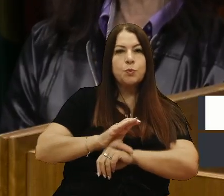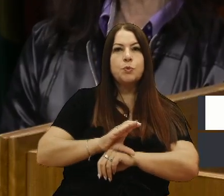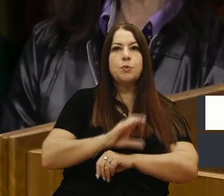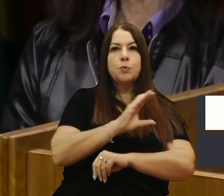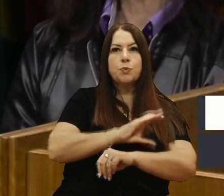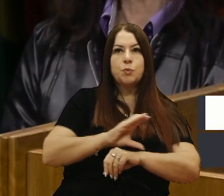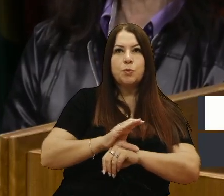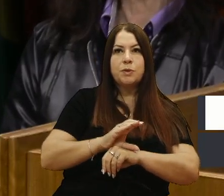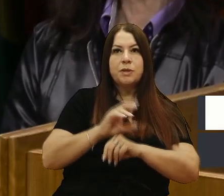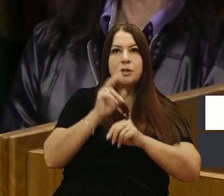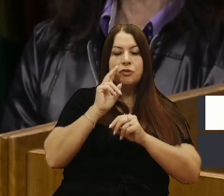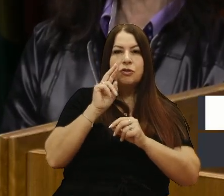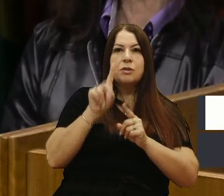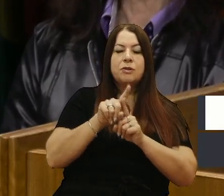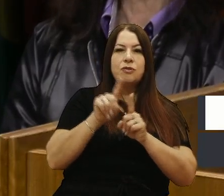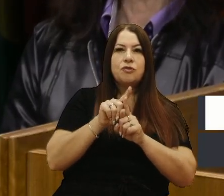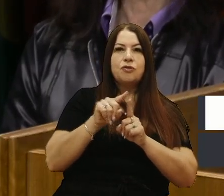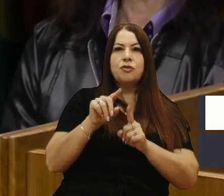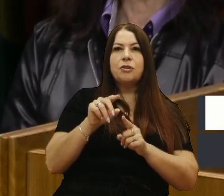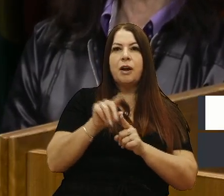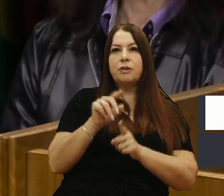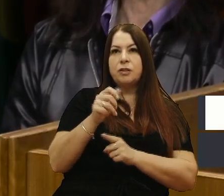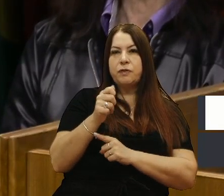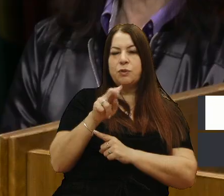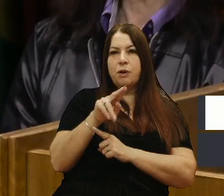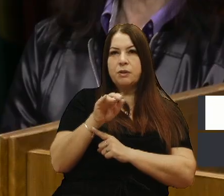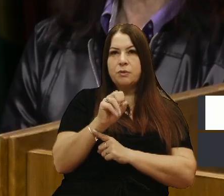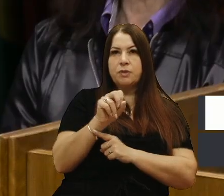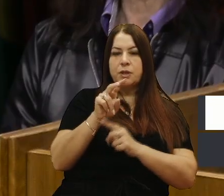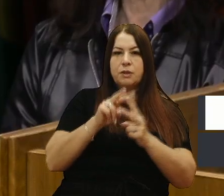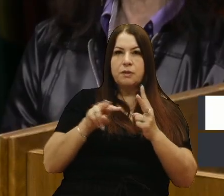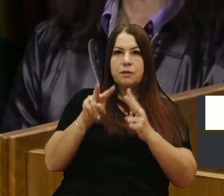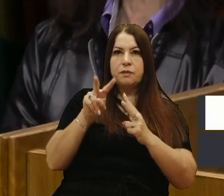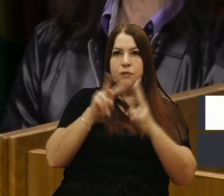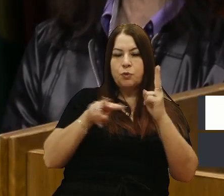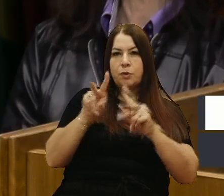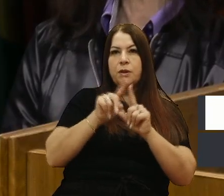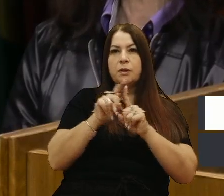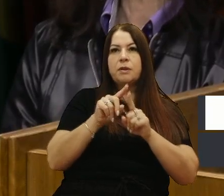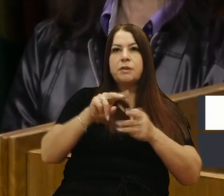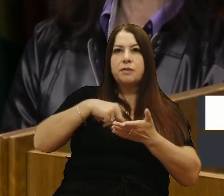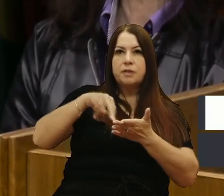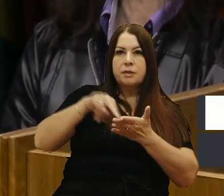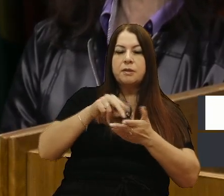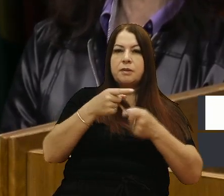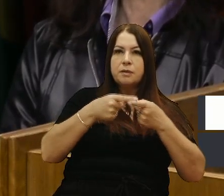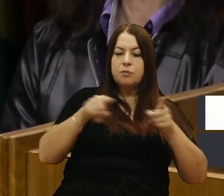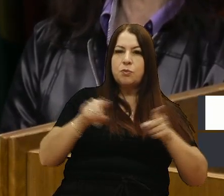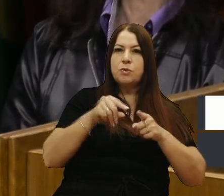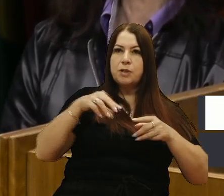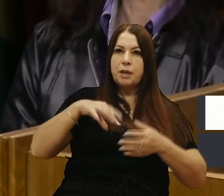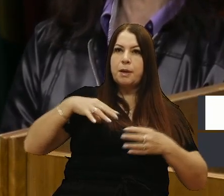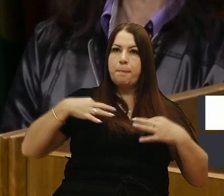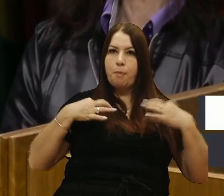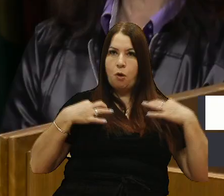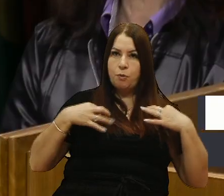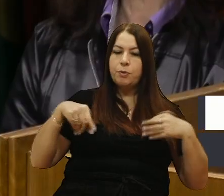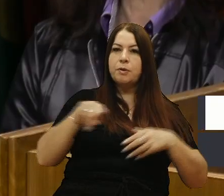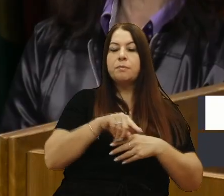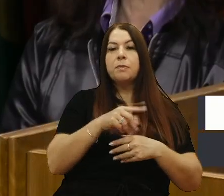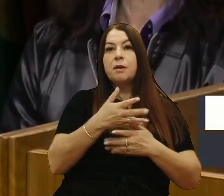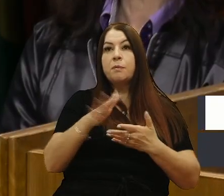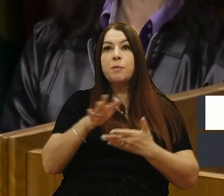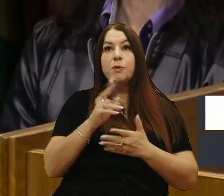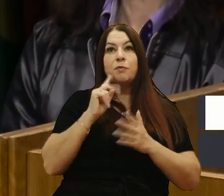curso de Artes Visuais, de Dança, de Design de Interiores, de Moda e de Música. É muito difícil, às